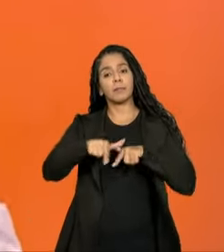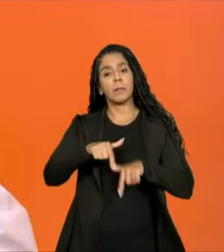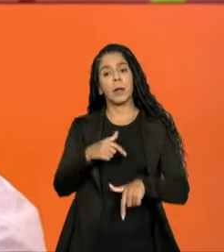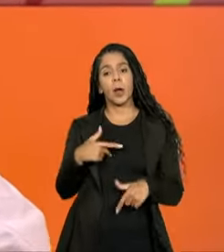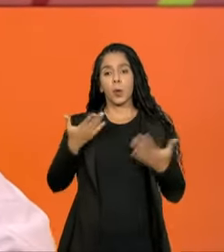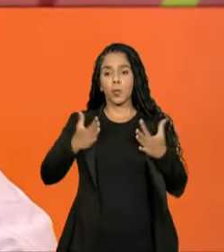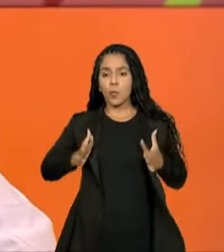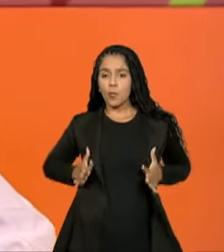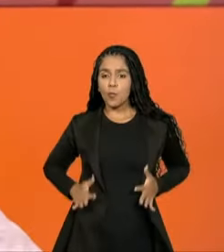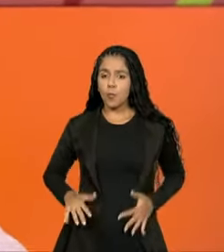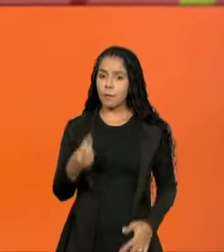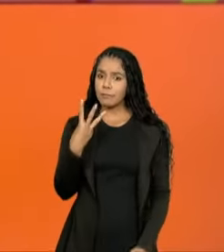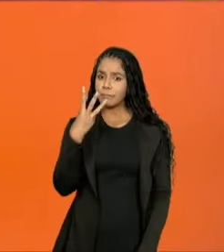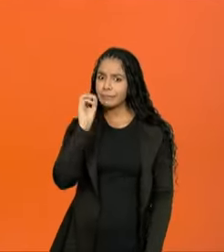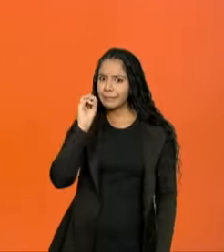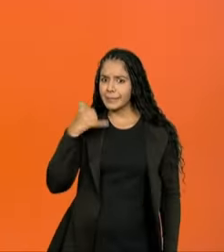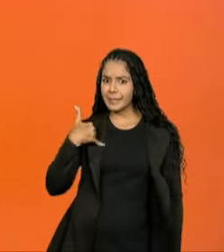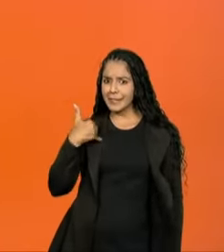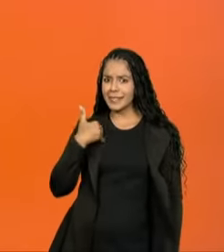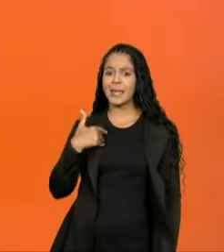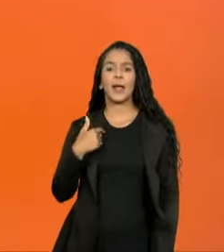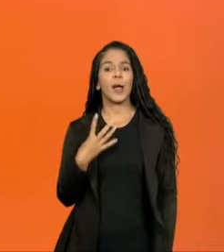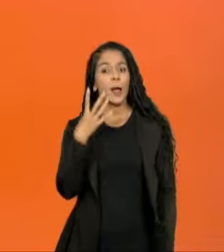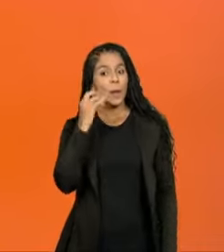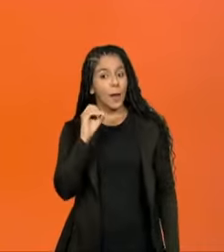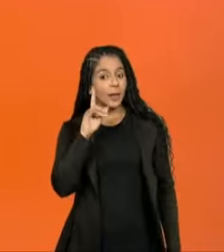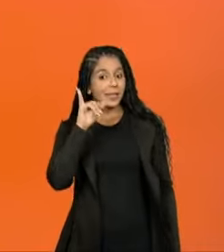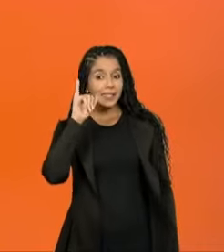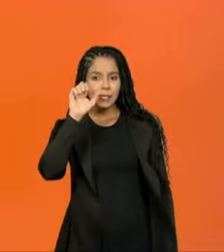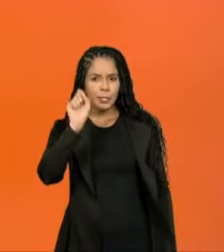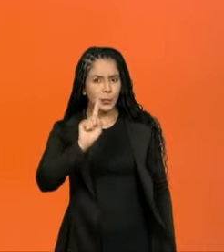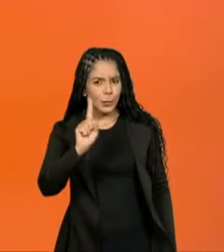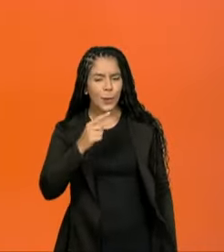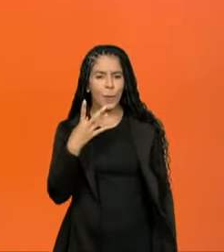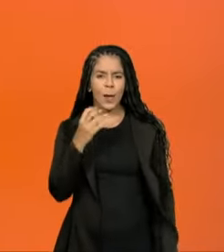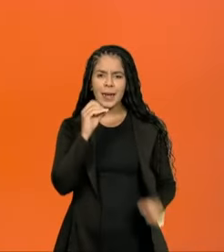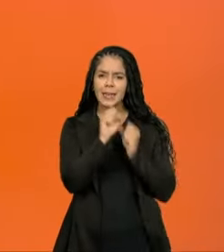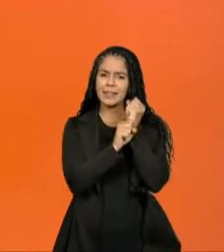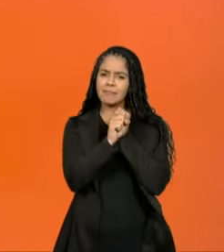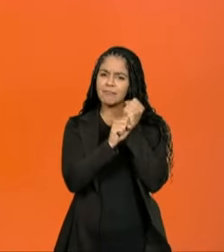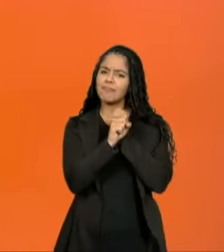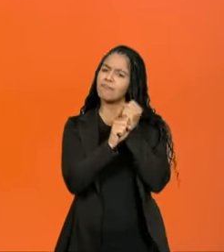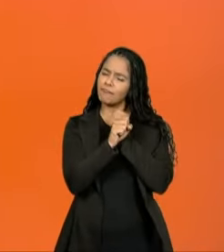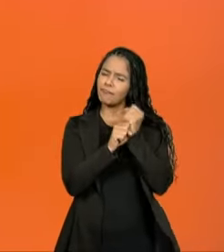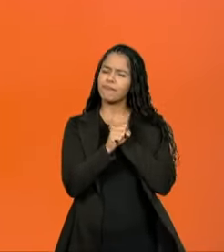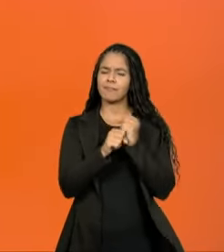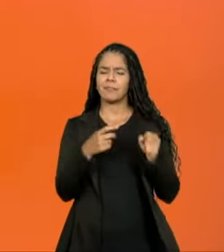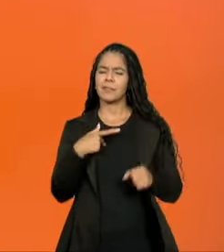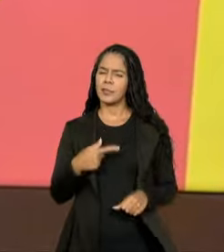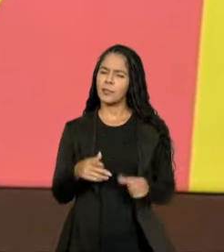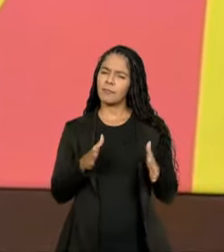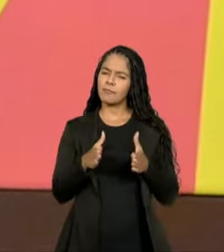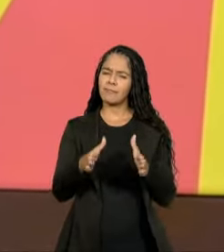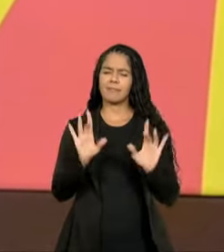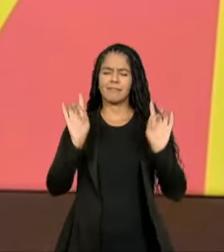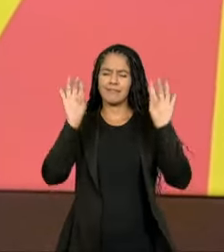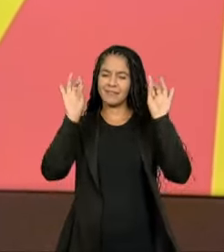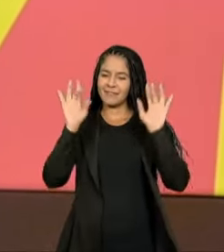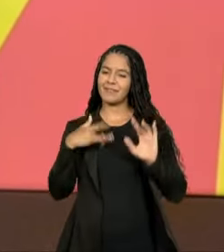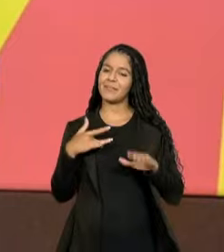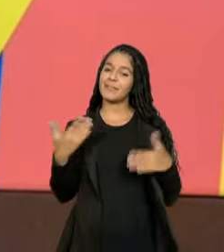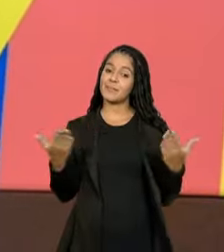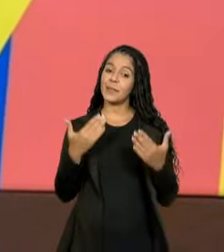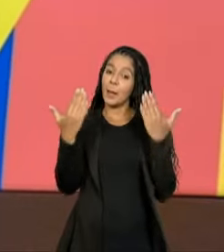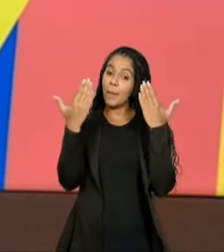inacreditável. Não são 40 dias, não, gente. São 40 anos de uma carreira, uma trajetória muito especial. E aqui também